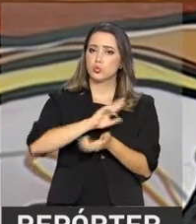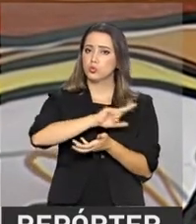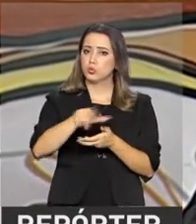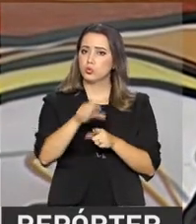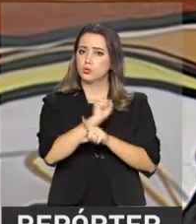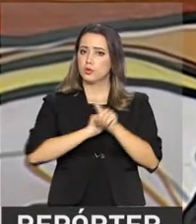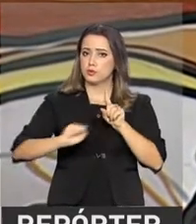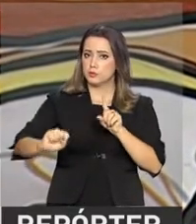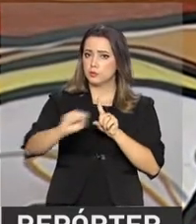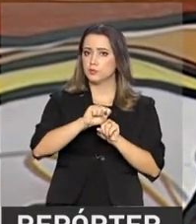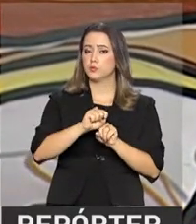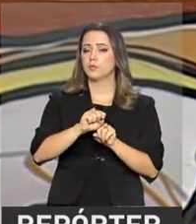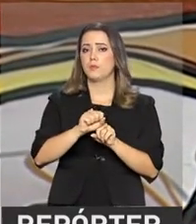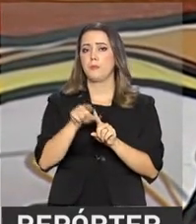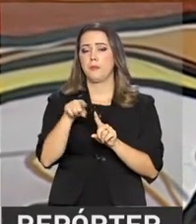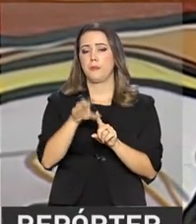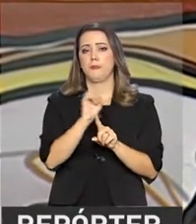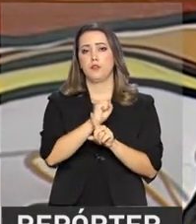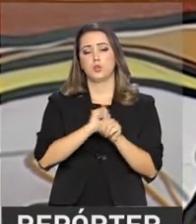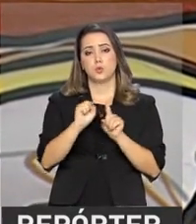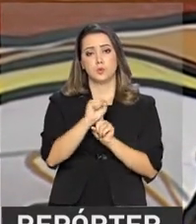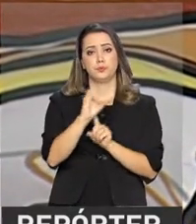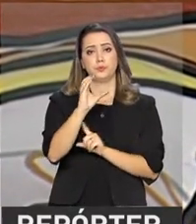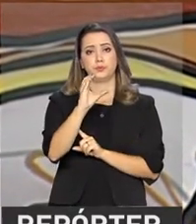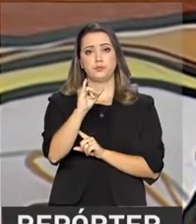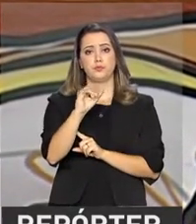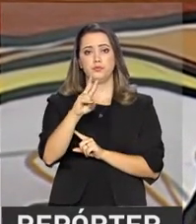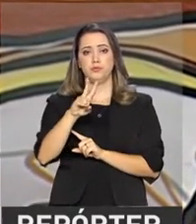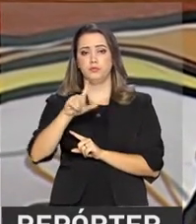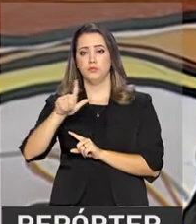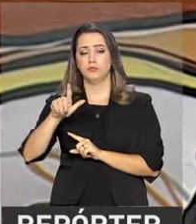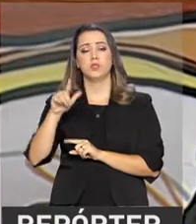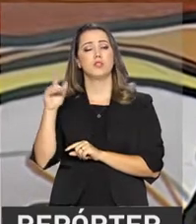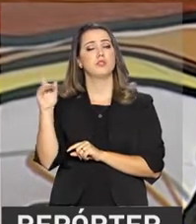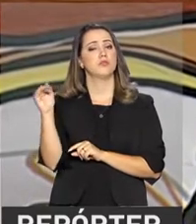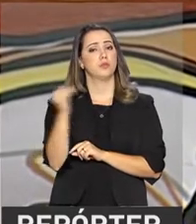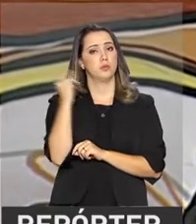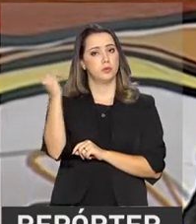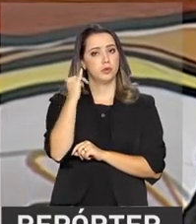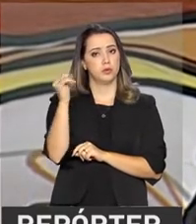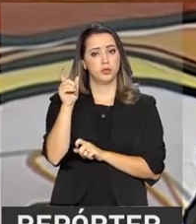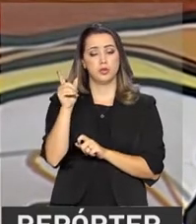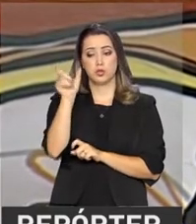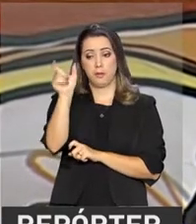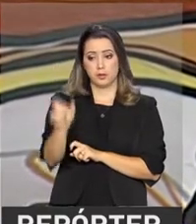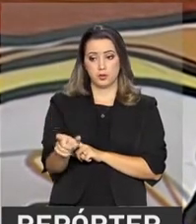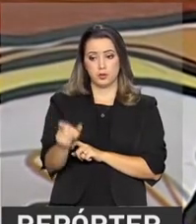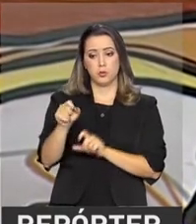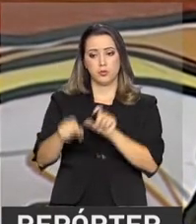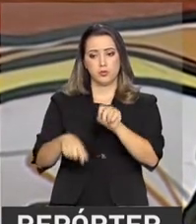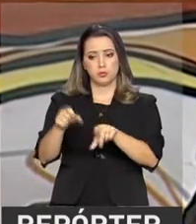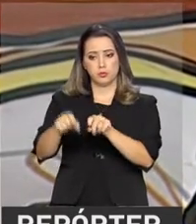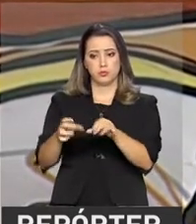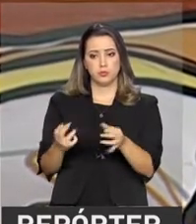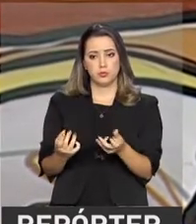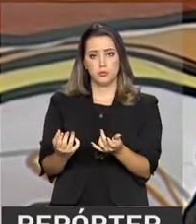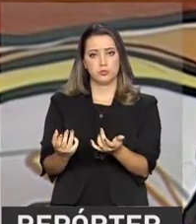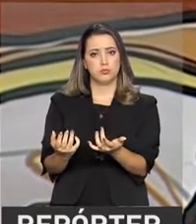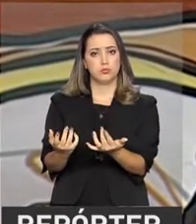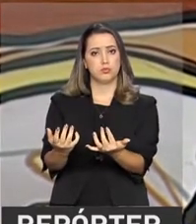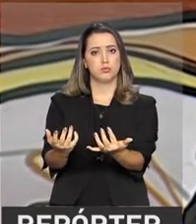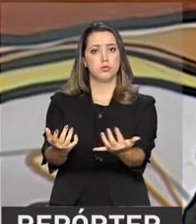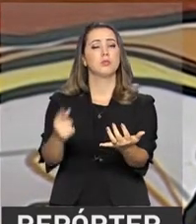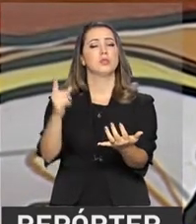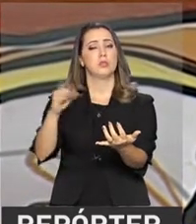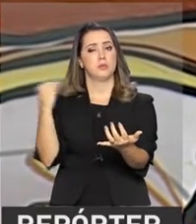sociedade civil tem um papel importantíssimo o produtor também e que ela vai ao encontro de